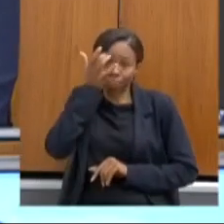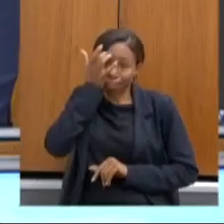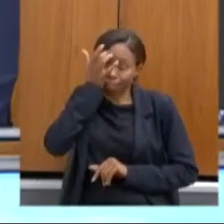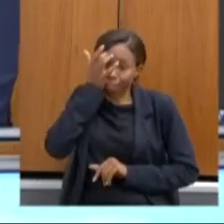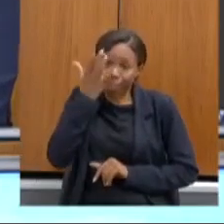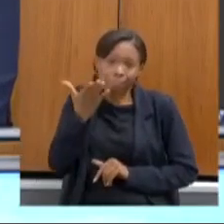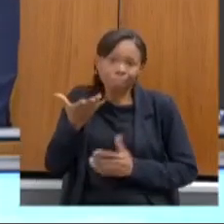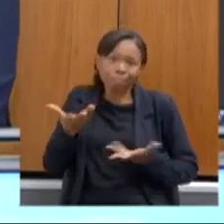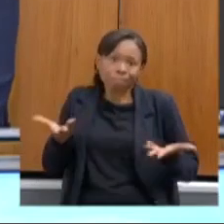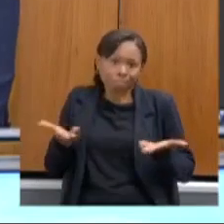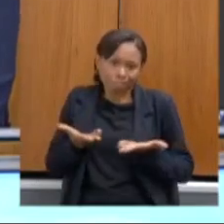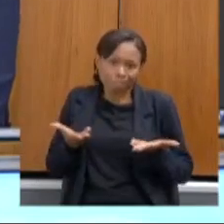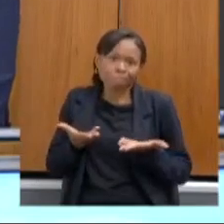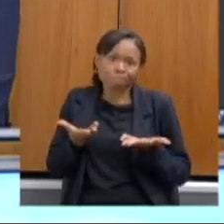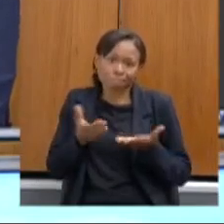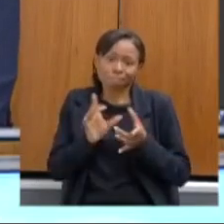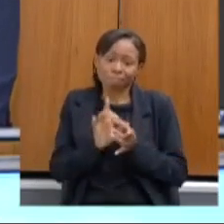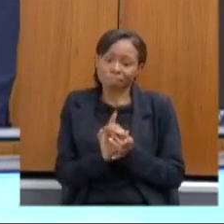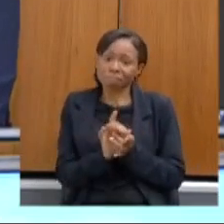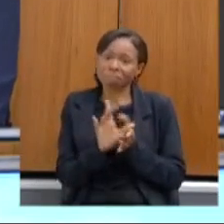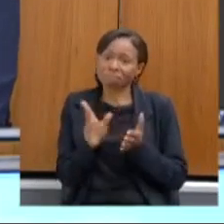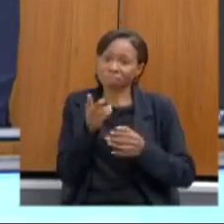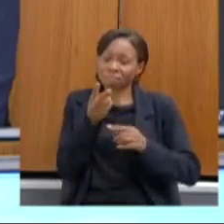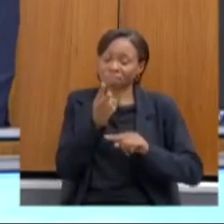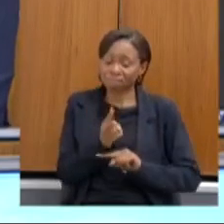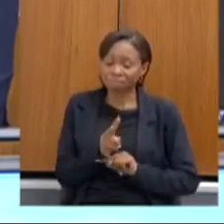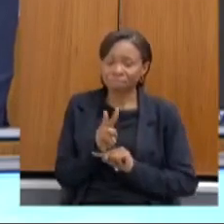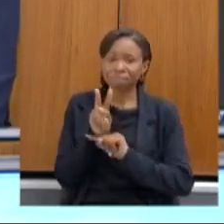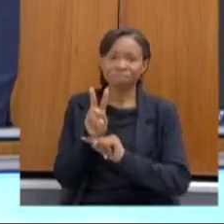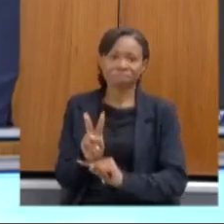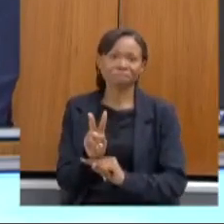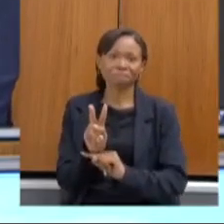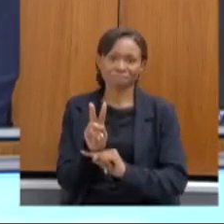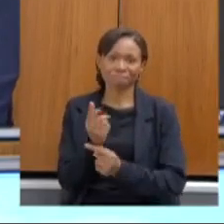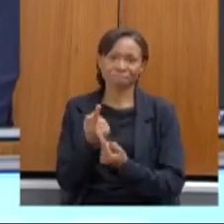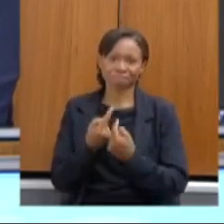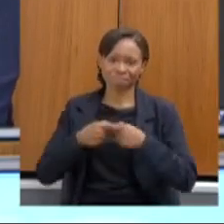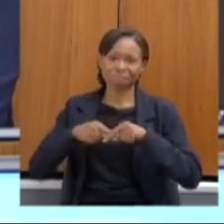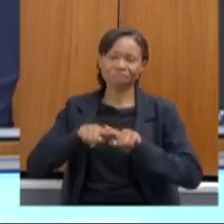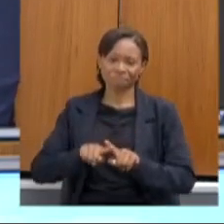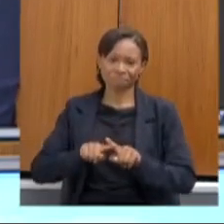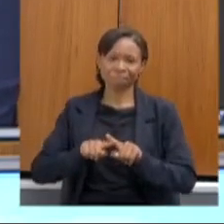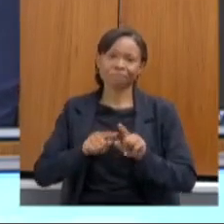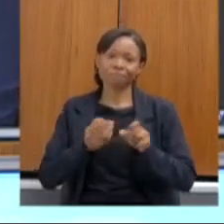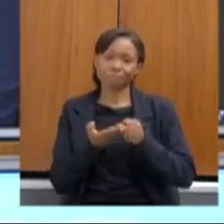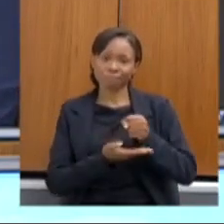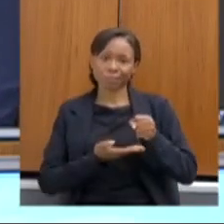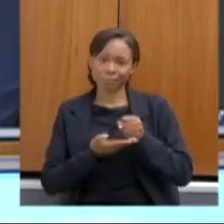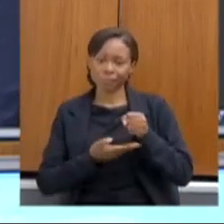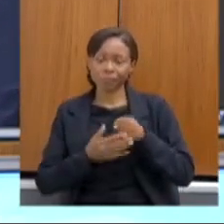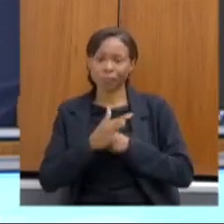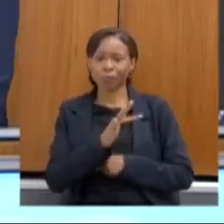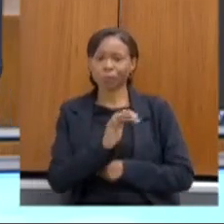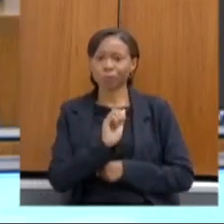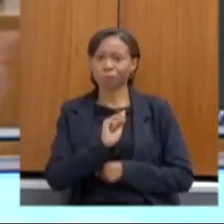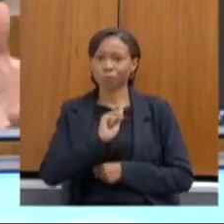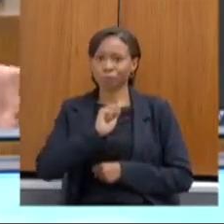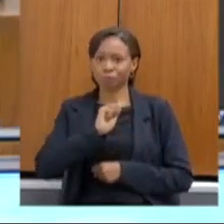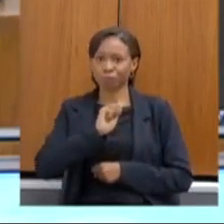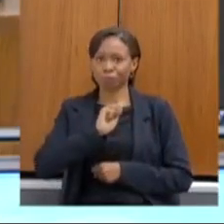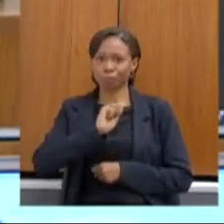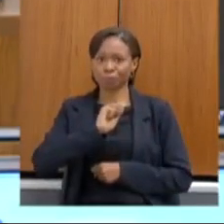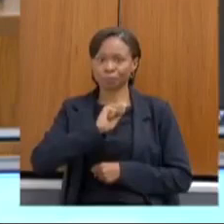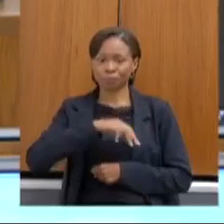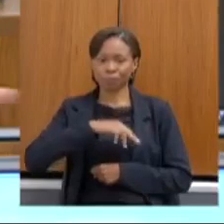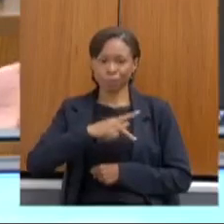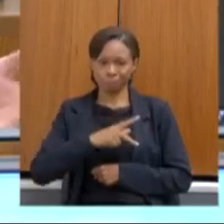né com essa liberação de crédito com base no pronome Com base no Samp tem um